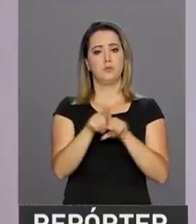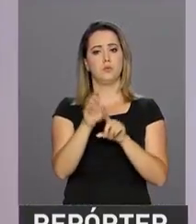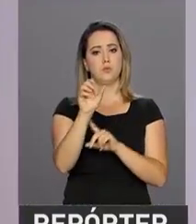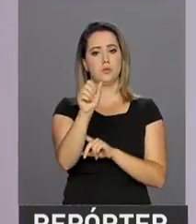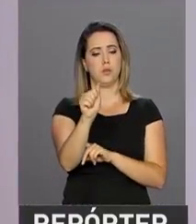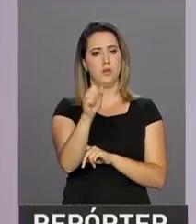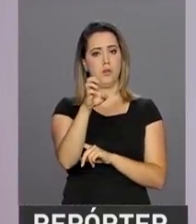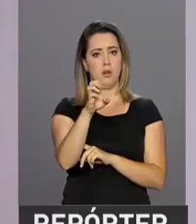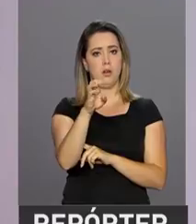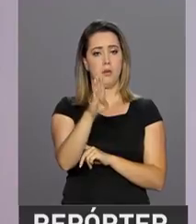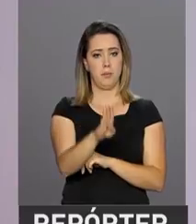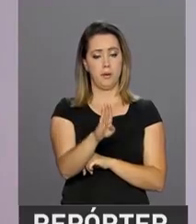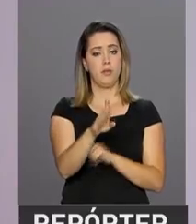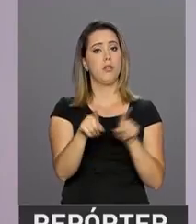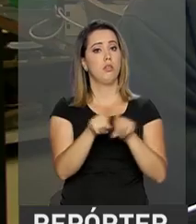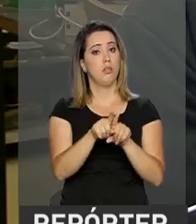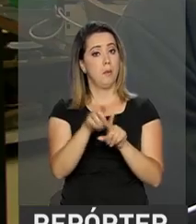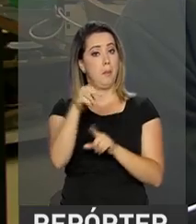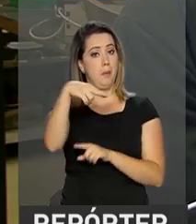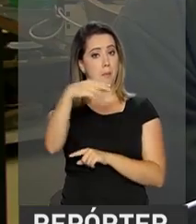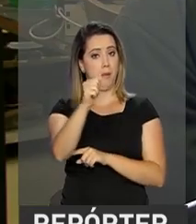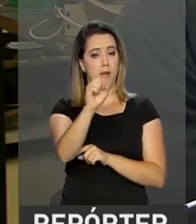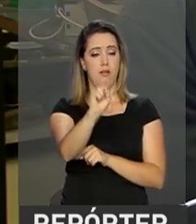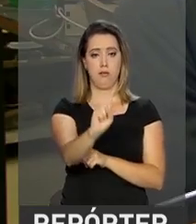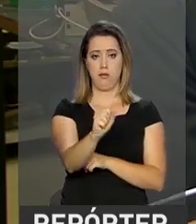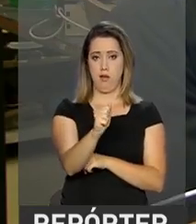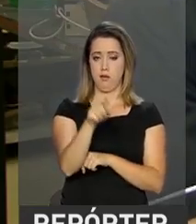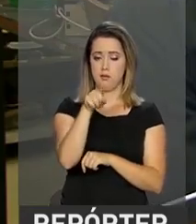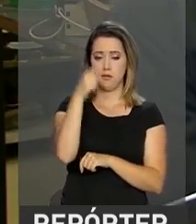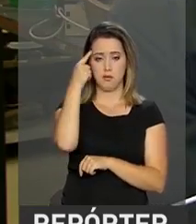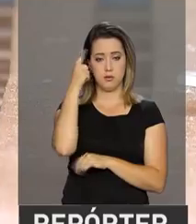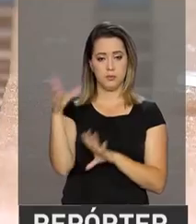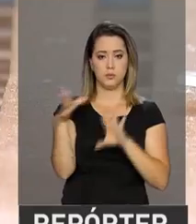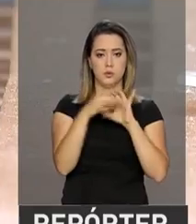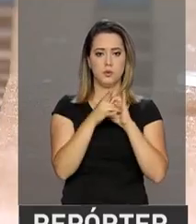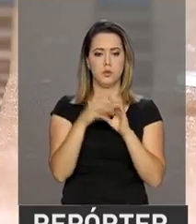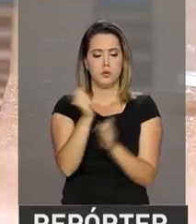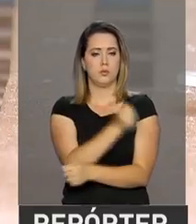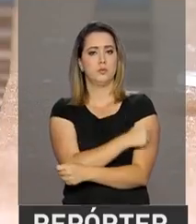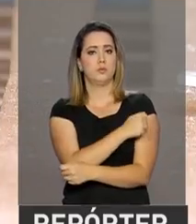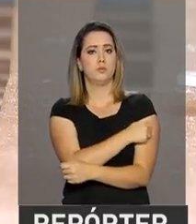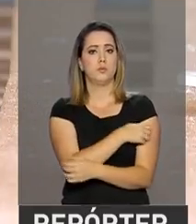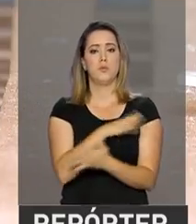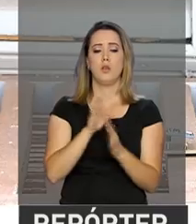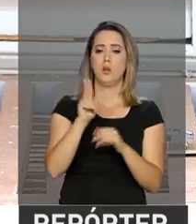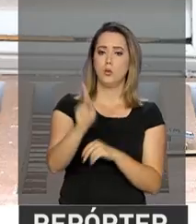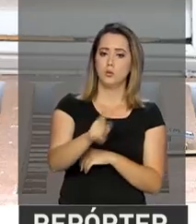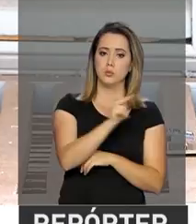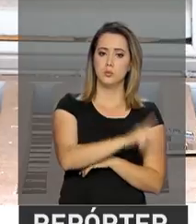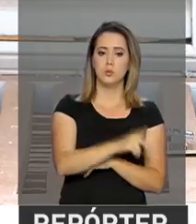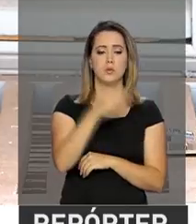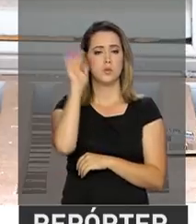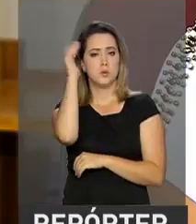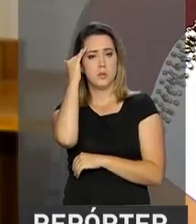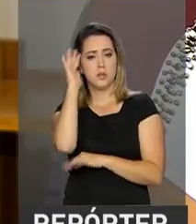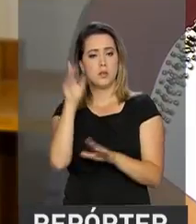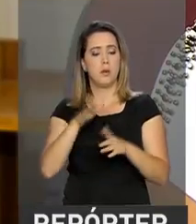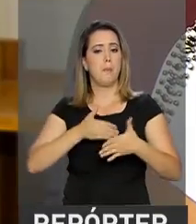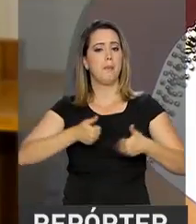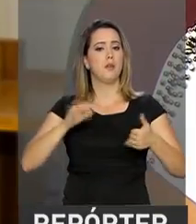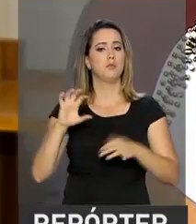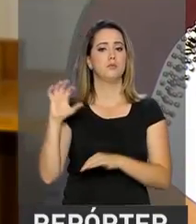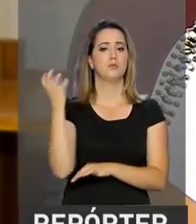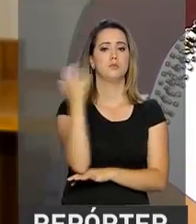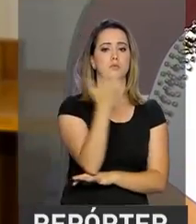americana a nasa a idéia é reunir estudantes professores e comunidade sem estudos para melhorar a compreensão do meio ambiente os